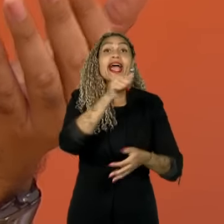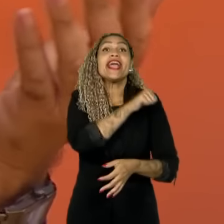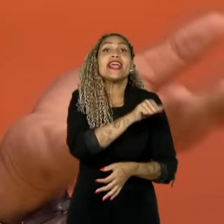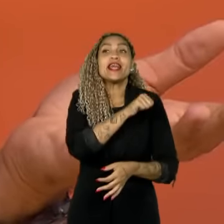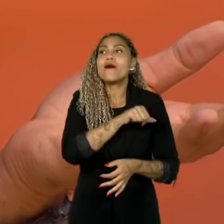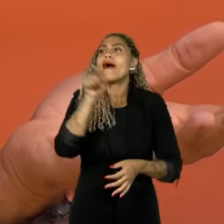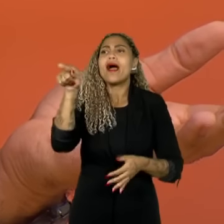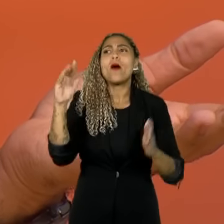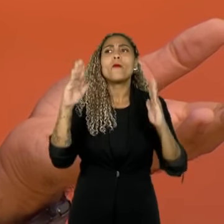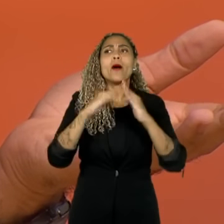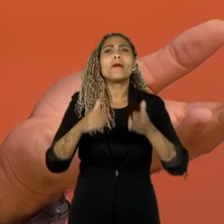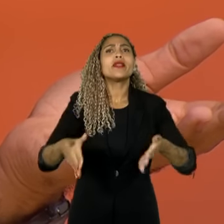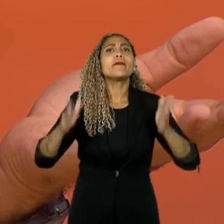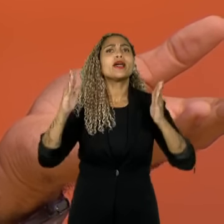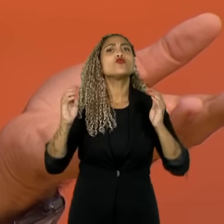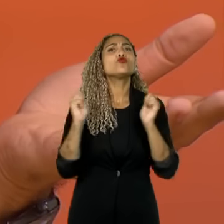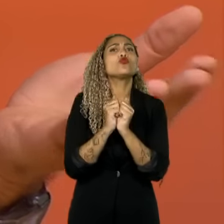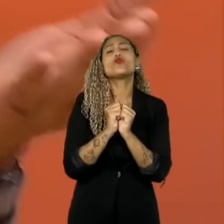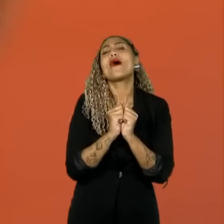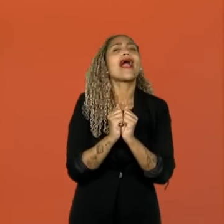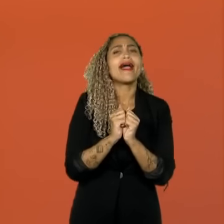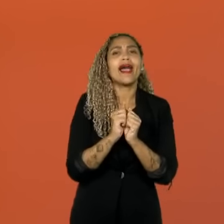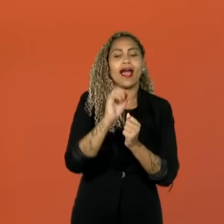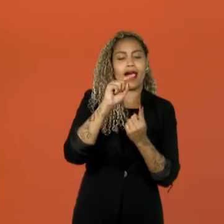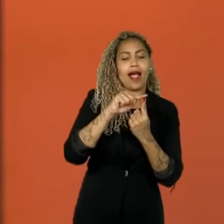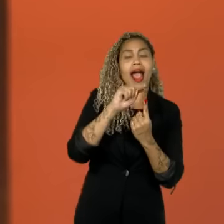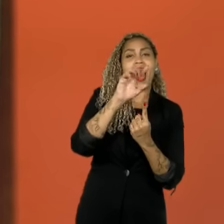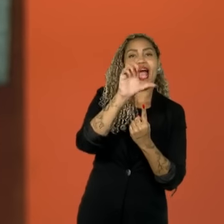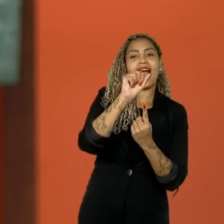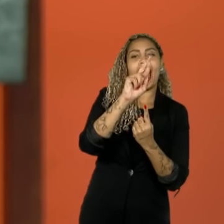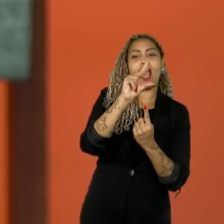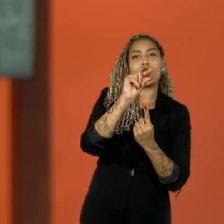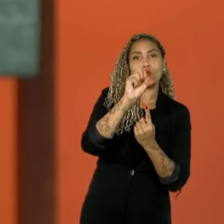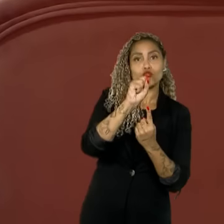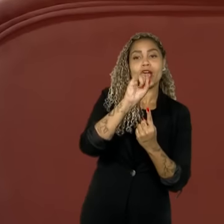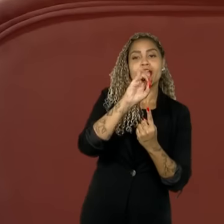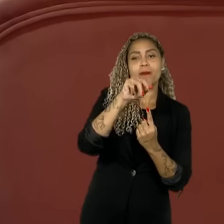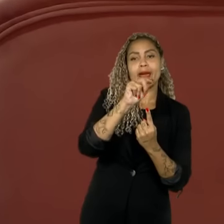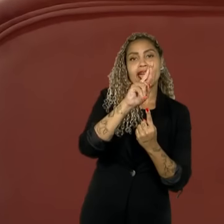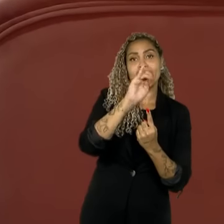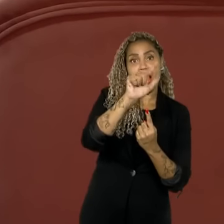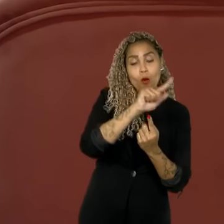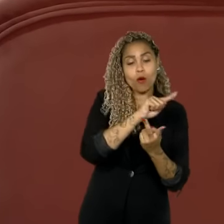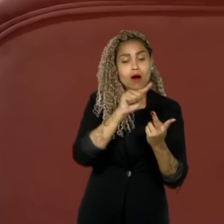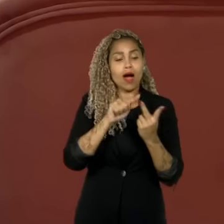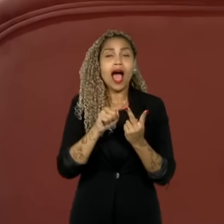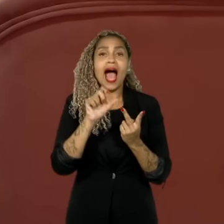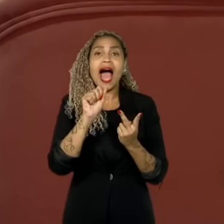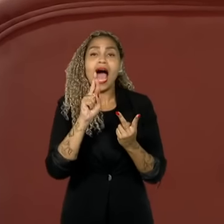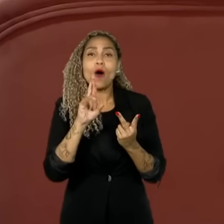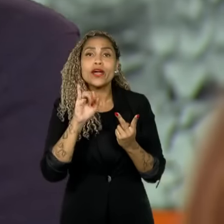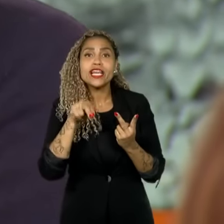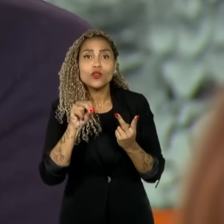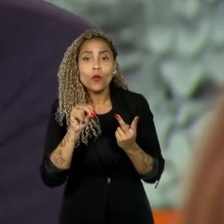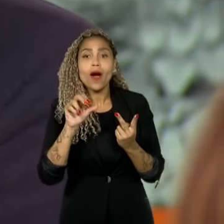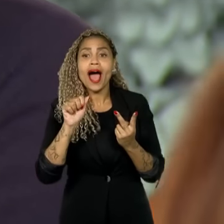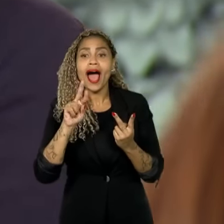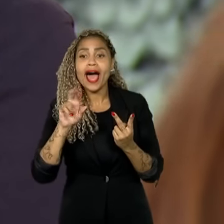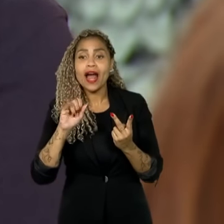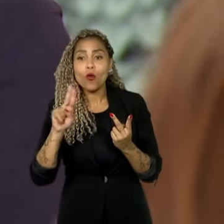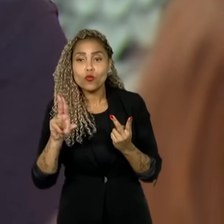tinha Carlos Imperial e... O Aurino Araújo. Nossa Senhora, Tia Surica, sou tudo fora.